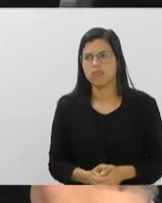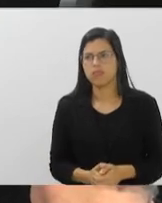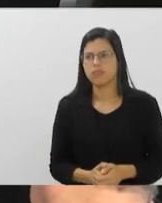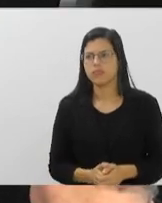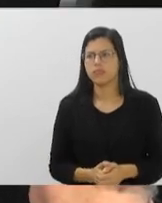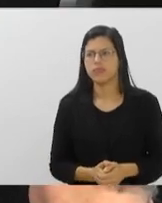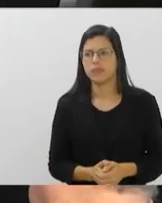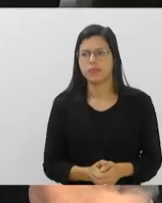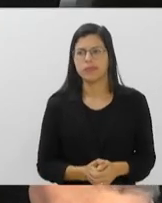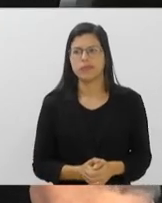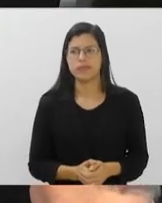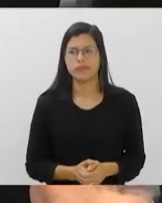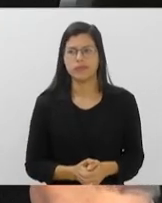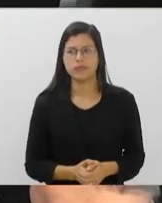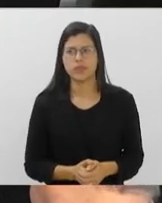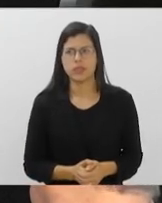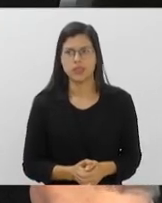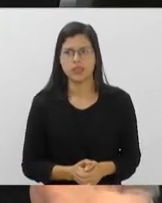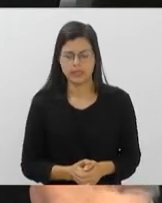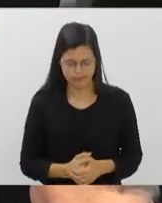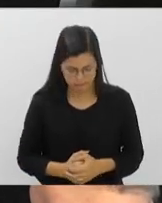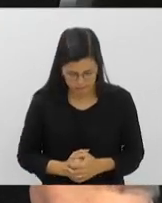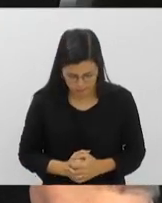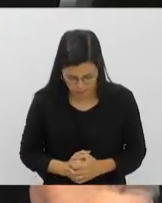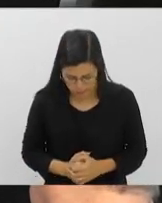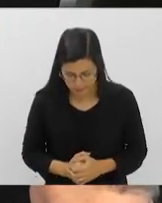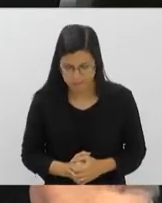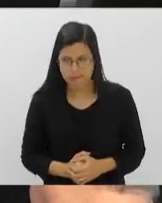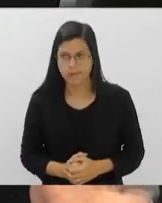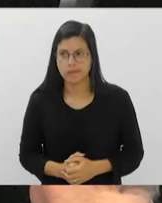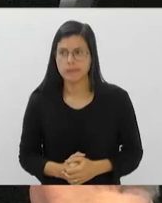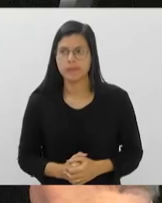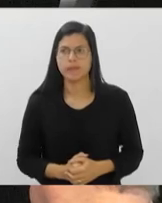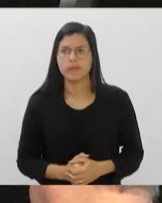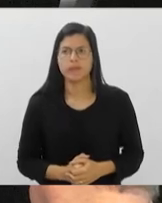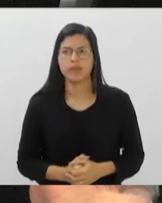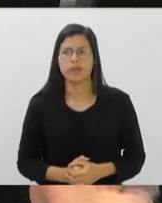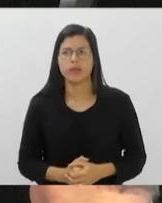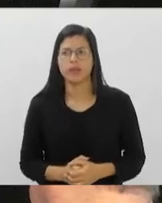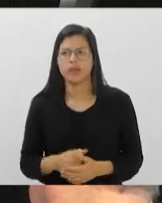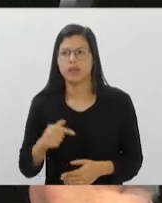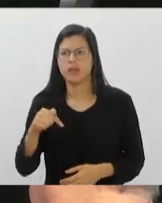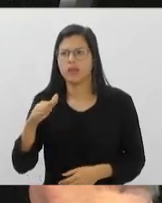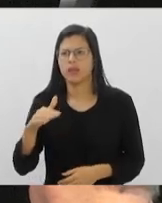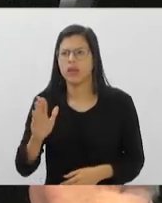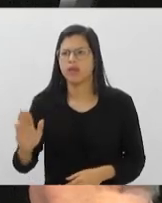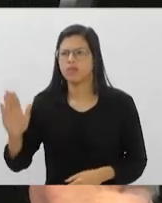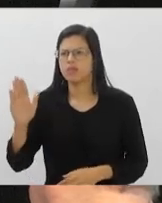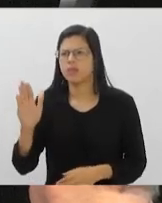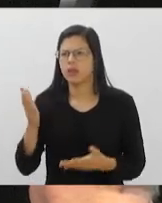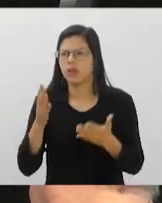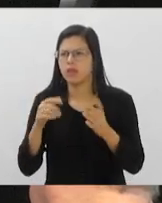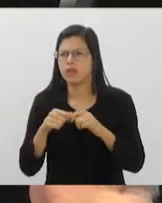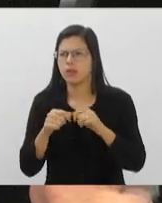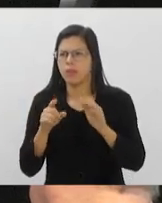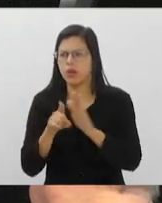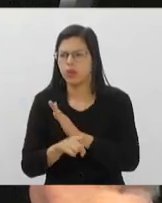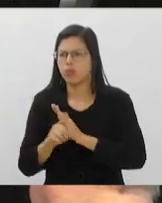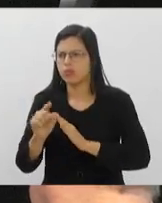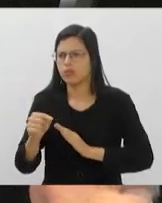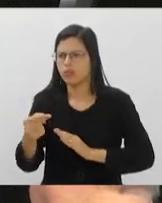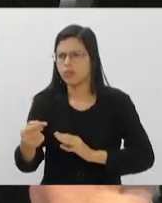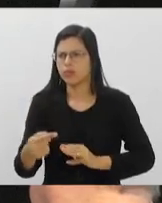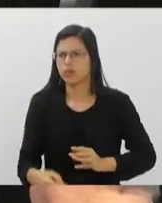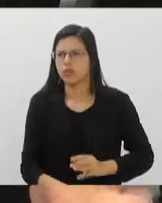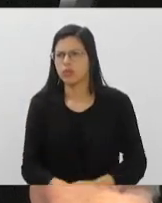dar um número desculp qu foi interrompi não só quem quem foi que levantou a mão depois dele foi ele aqui só